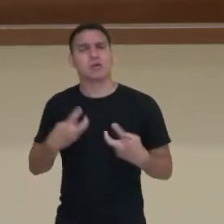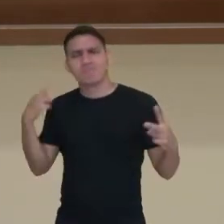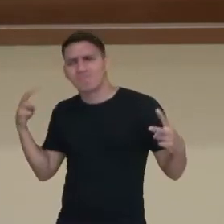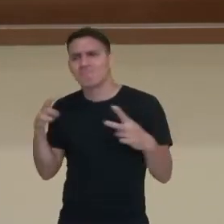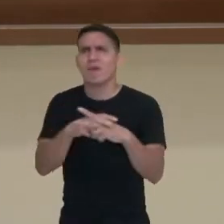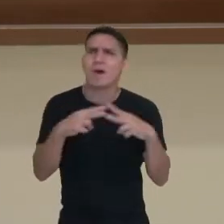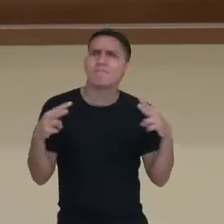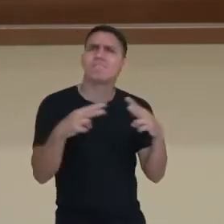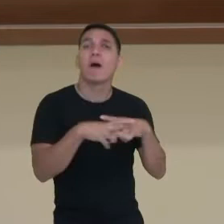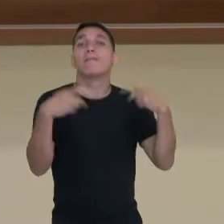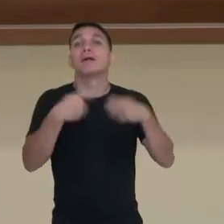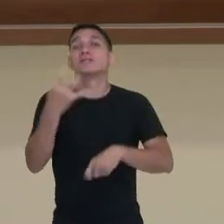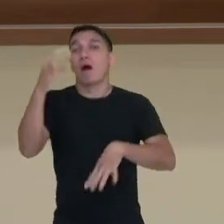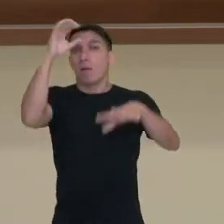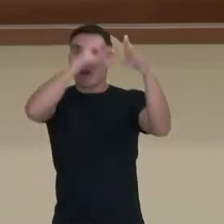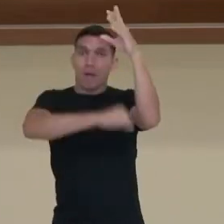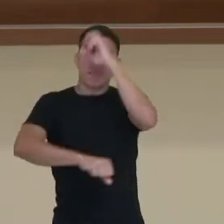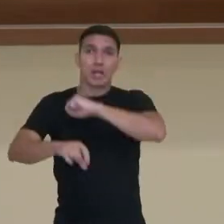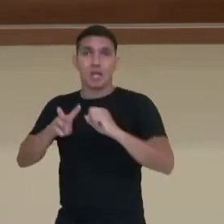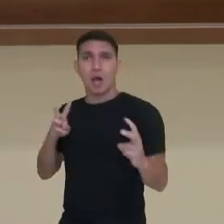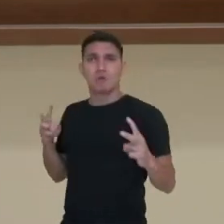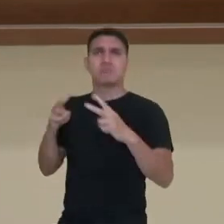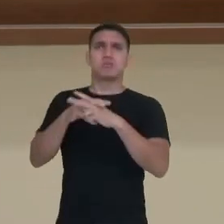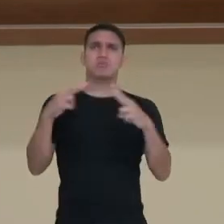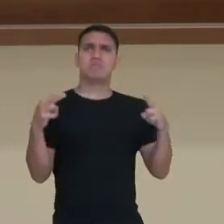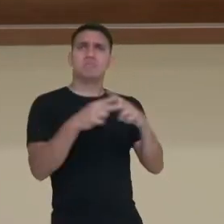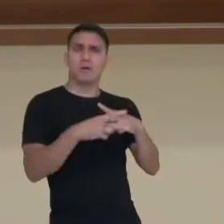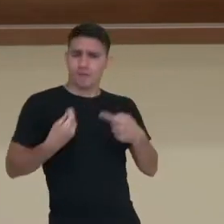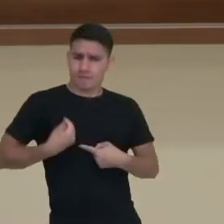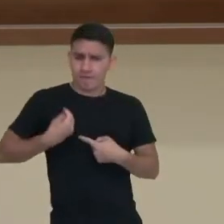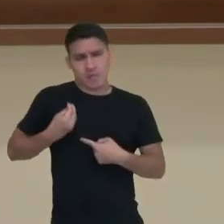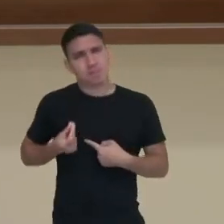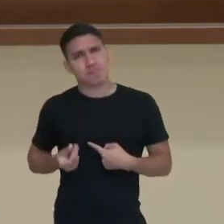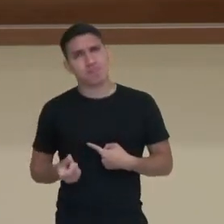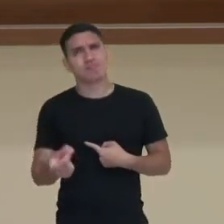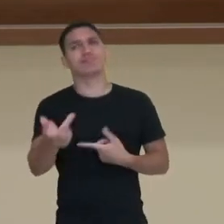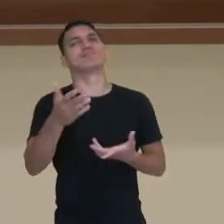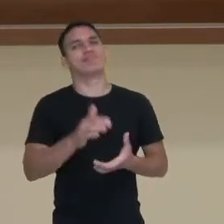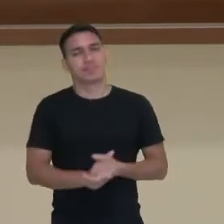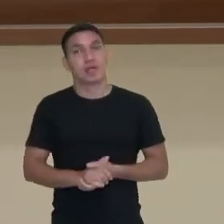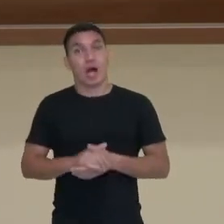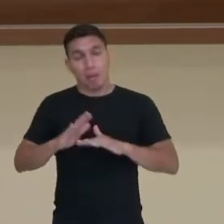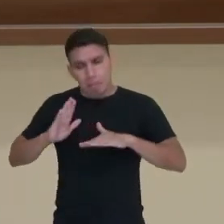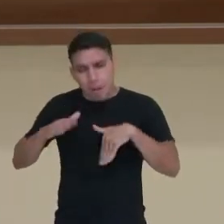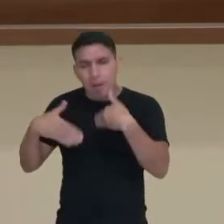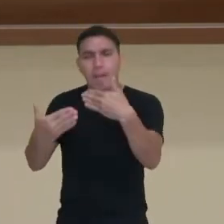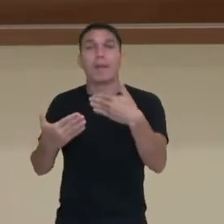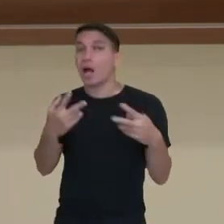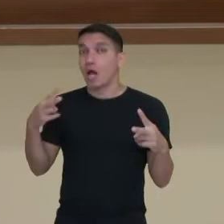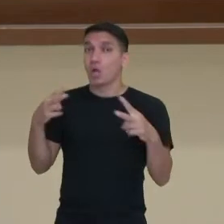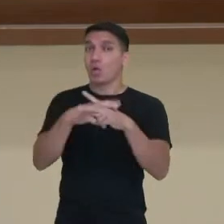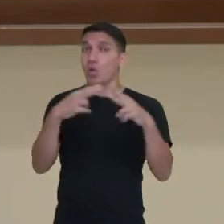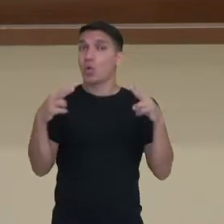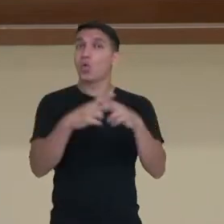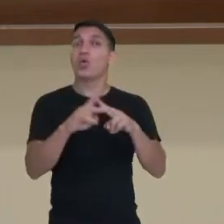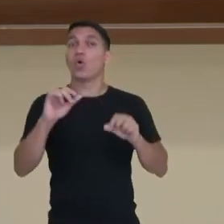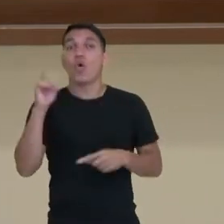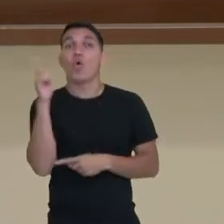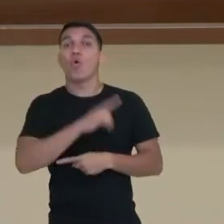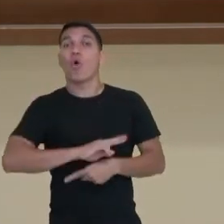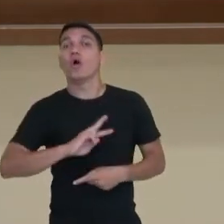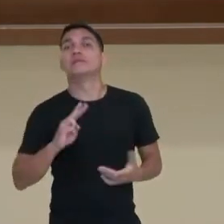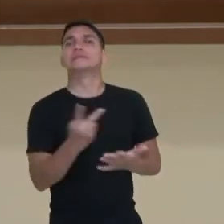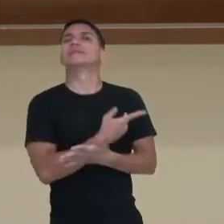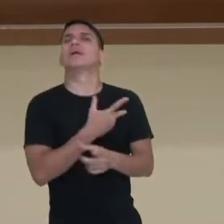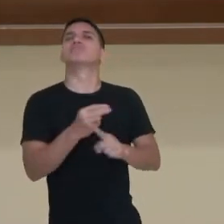que aprender a lutar para sobreviver. Através da luta é que ele conseguia garantir a